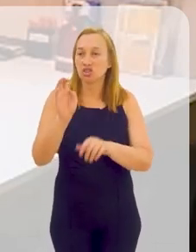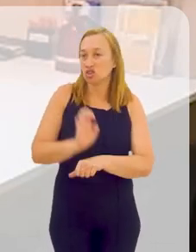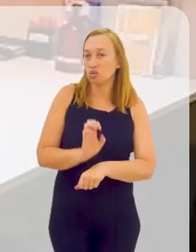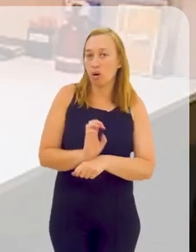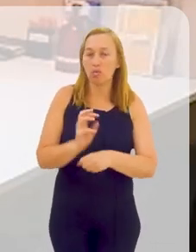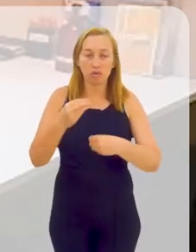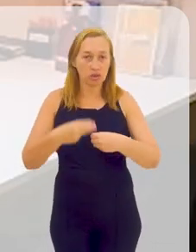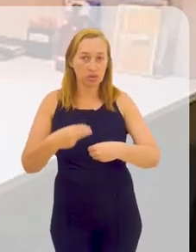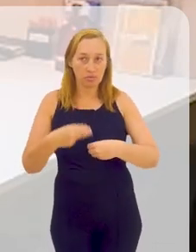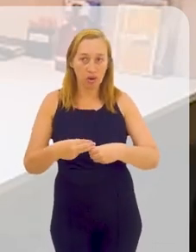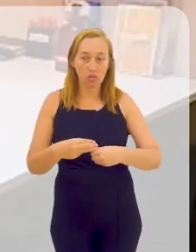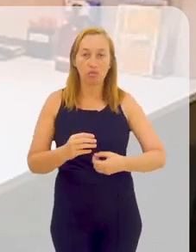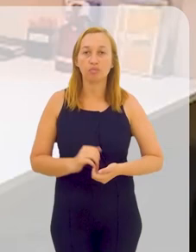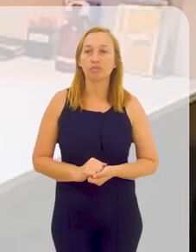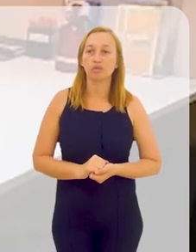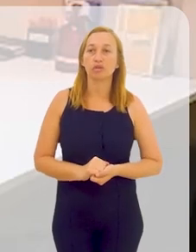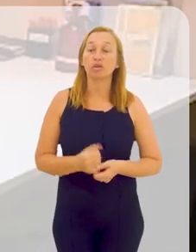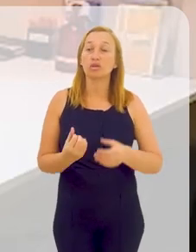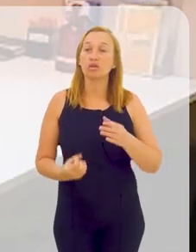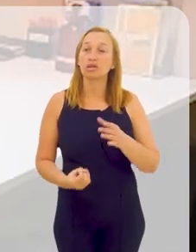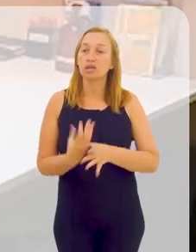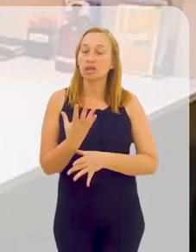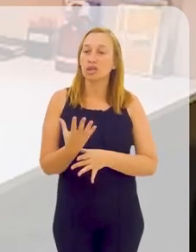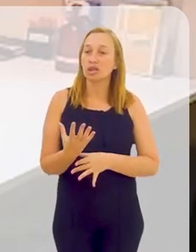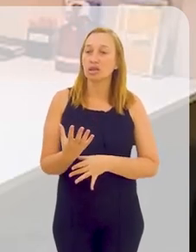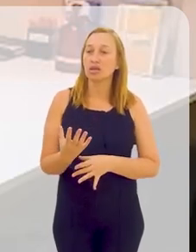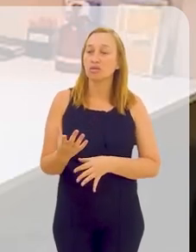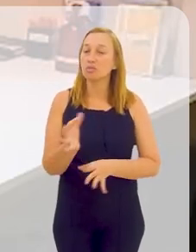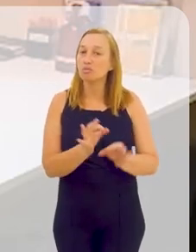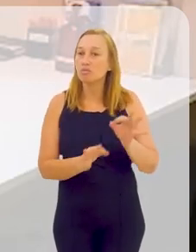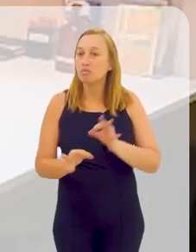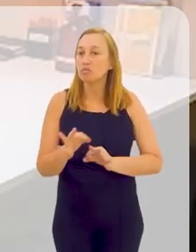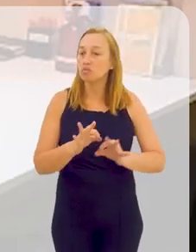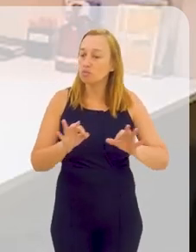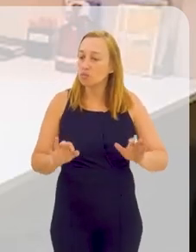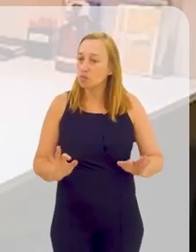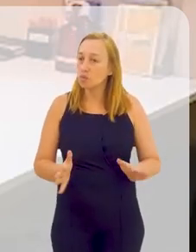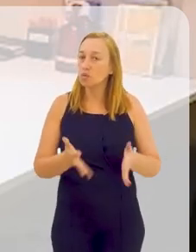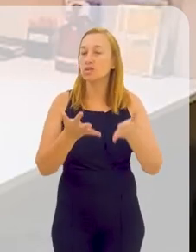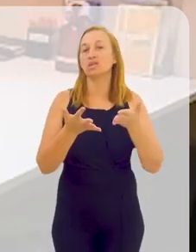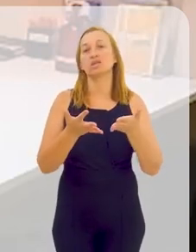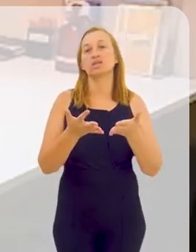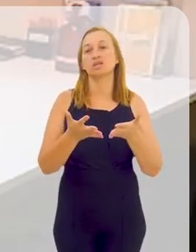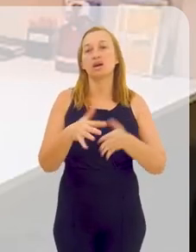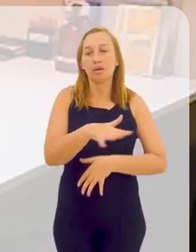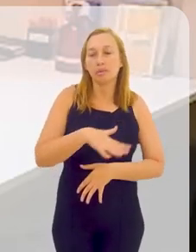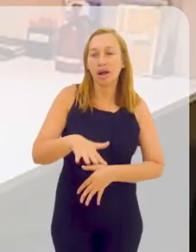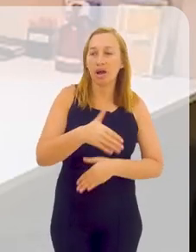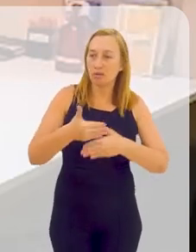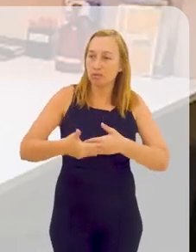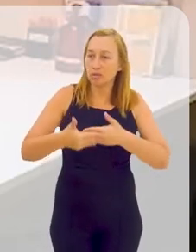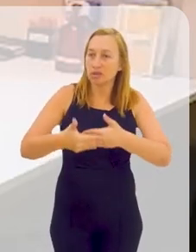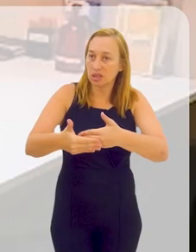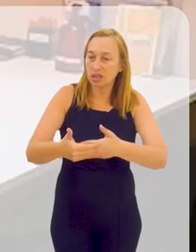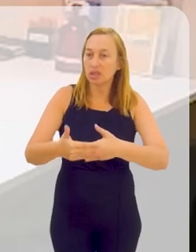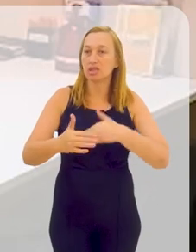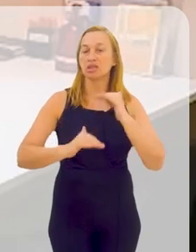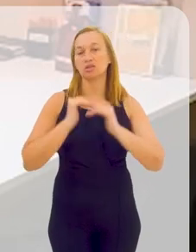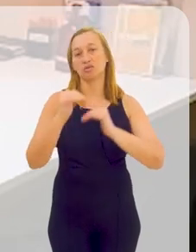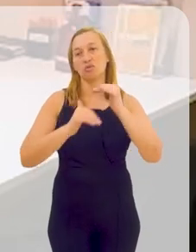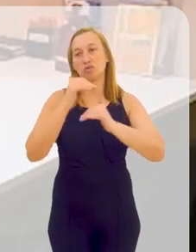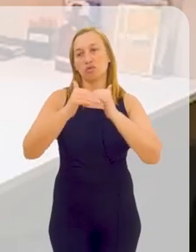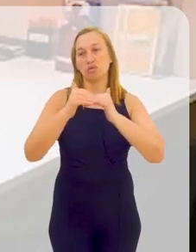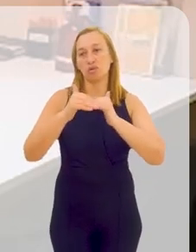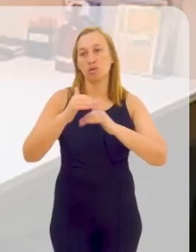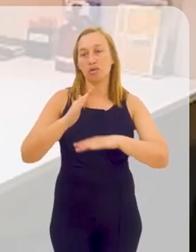legislação estadual e municipal constrói programas e incentivos para o mercado avançar